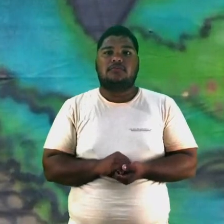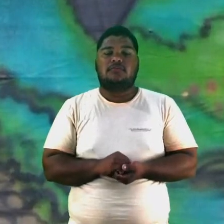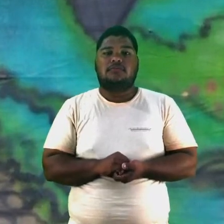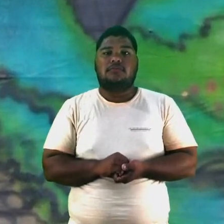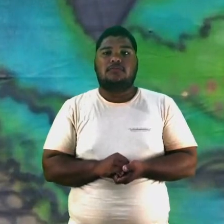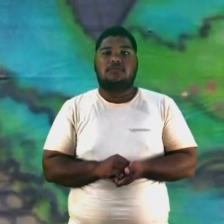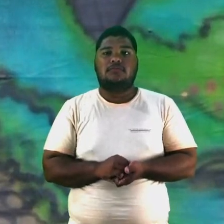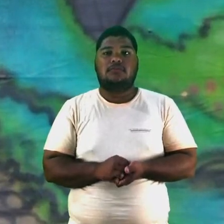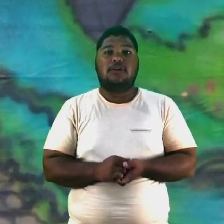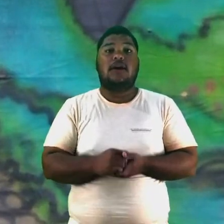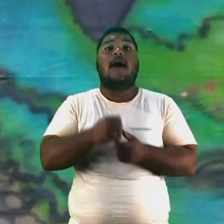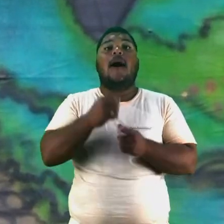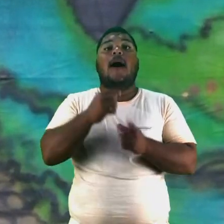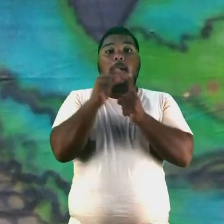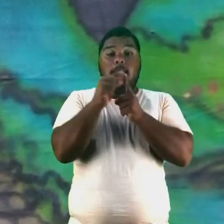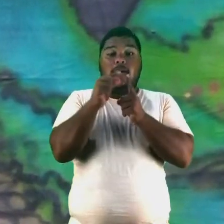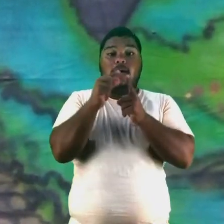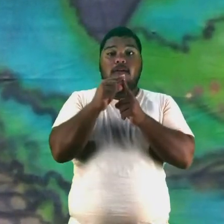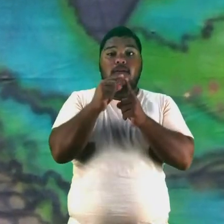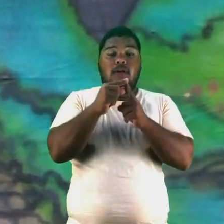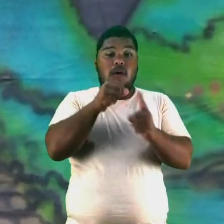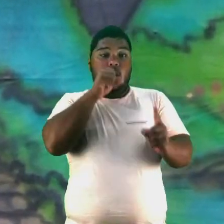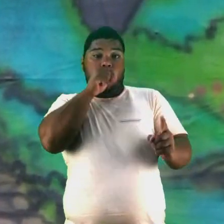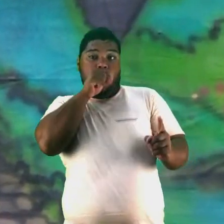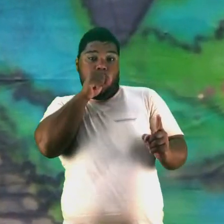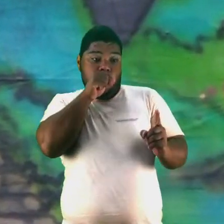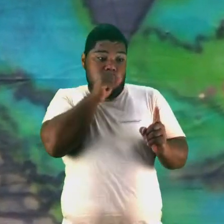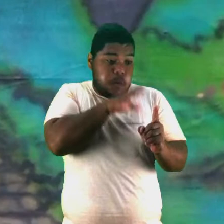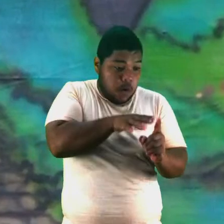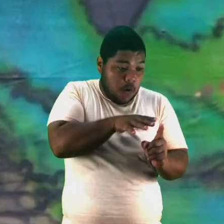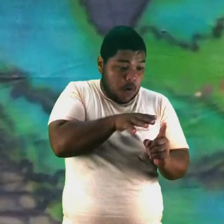é soprada por Deus, é o sopro de Deus.